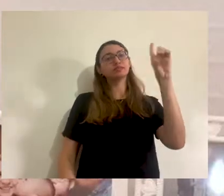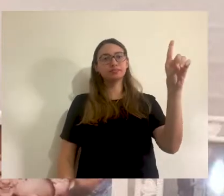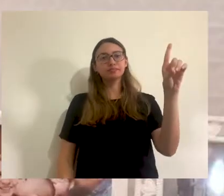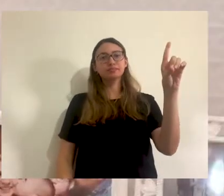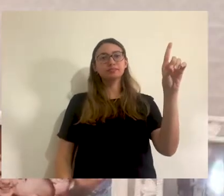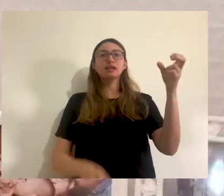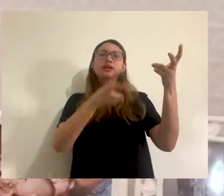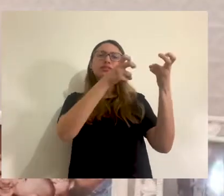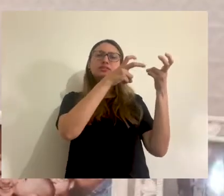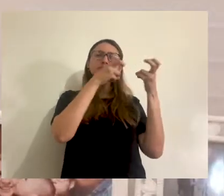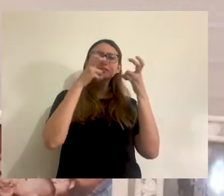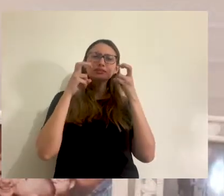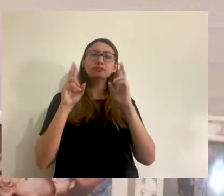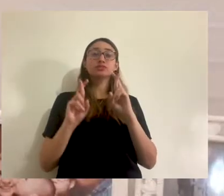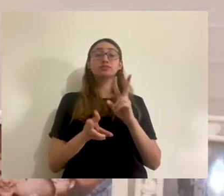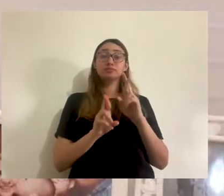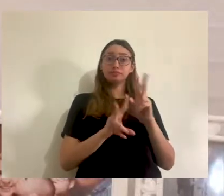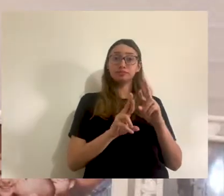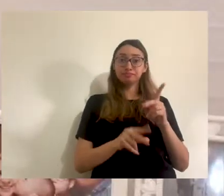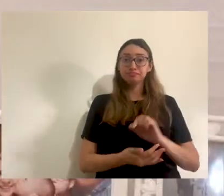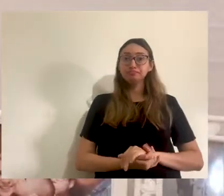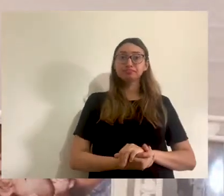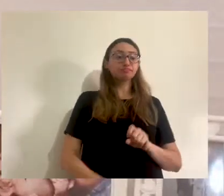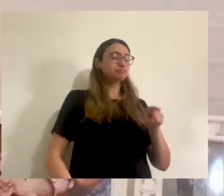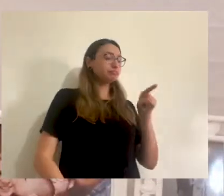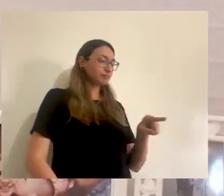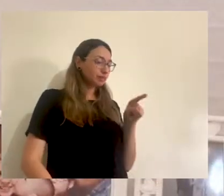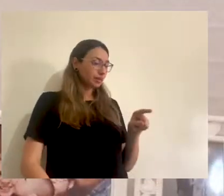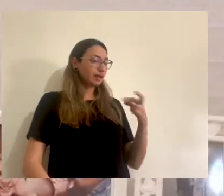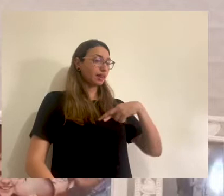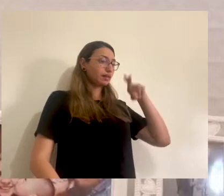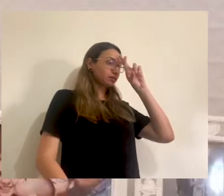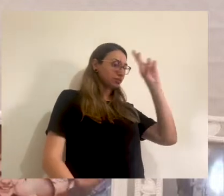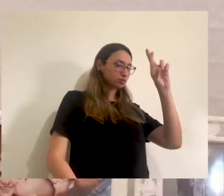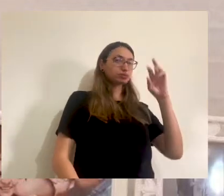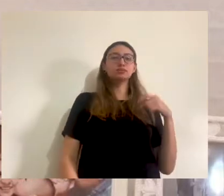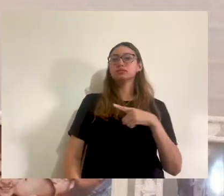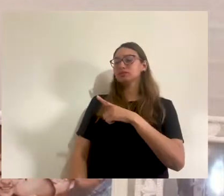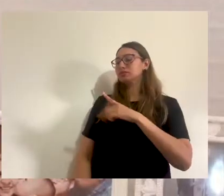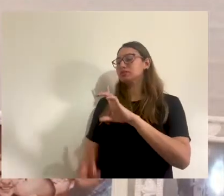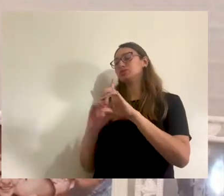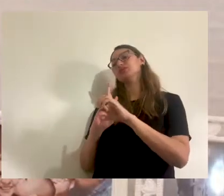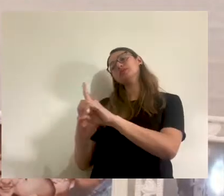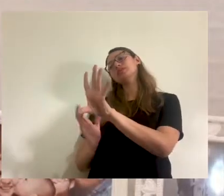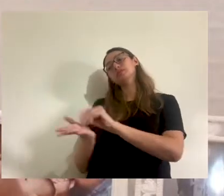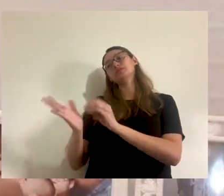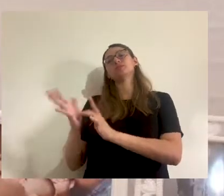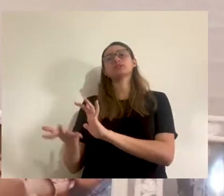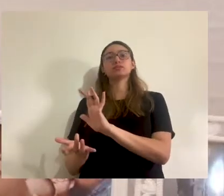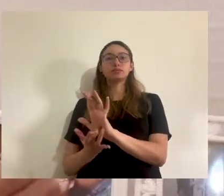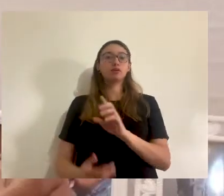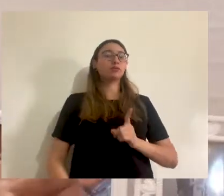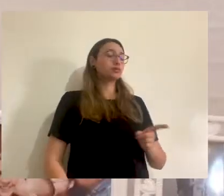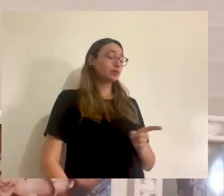aí nós percebemos que há uma diferença entre ser religioso e ser um discípulo de Jesus. O